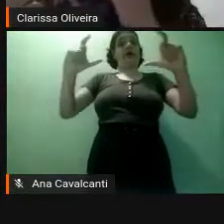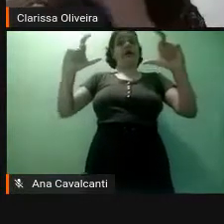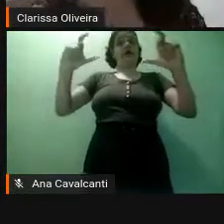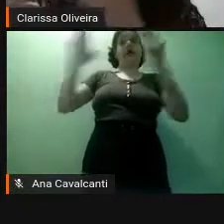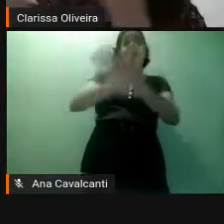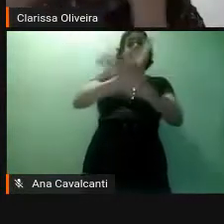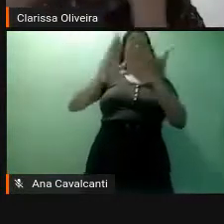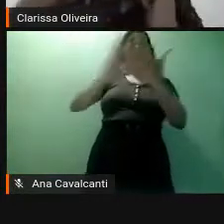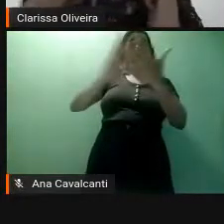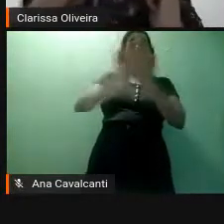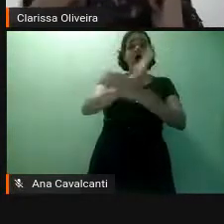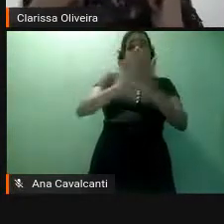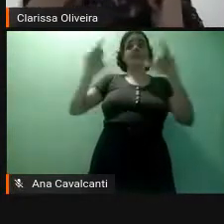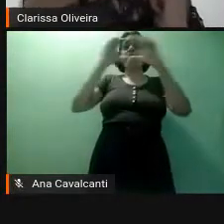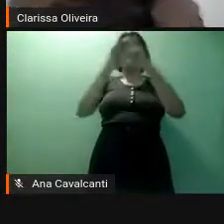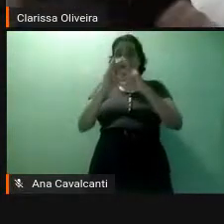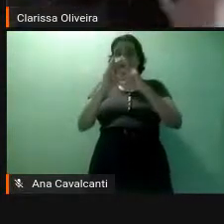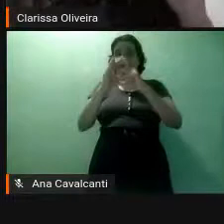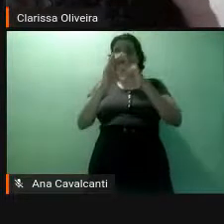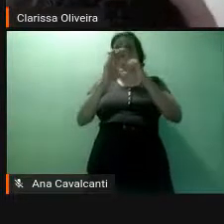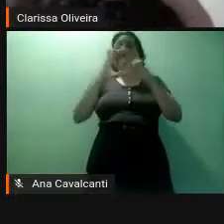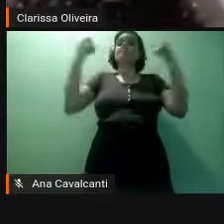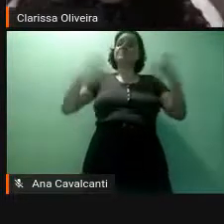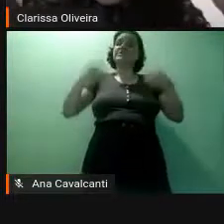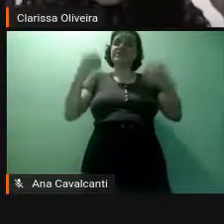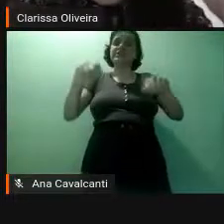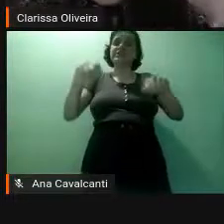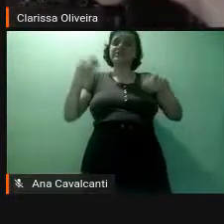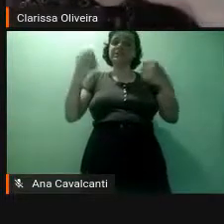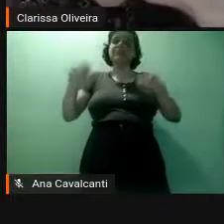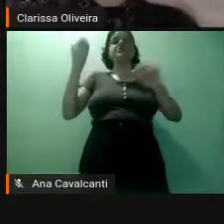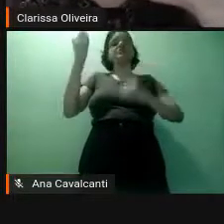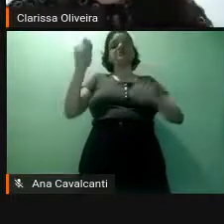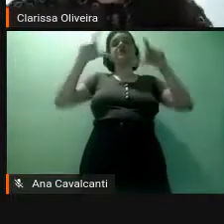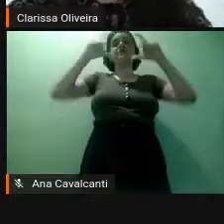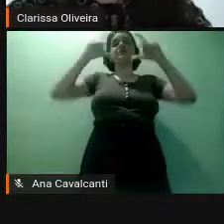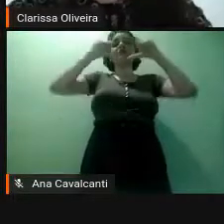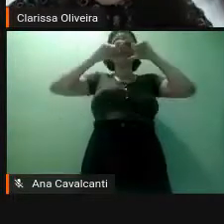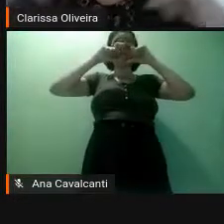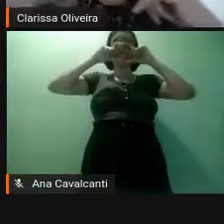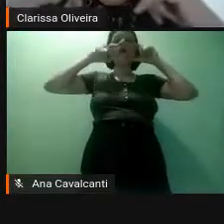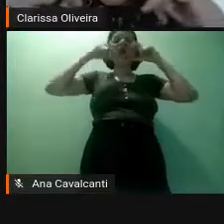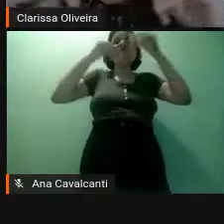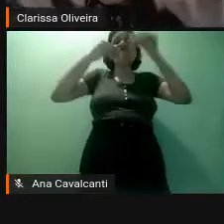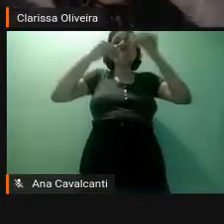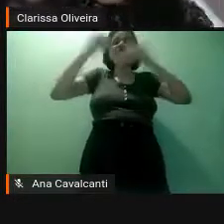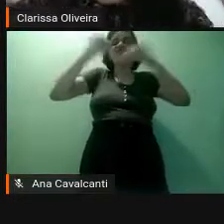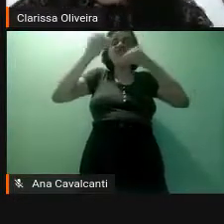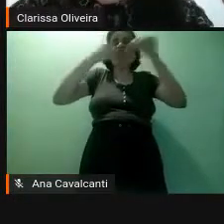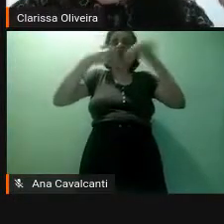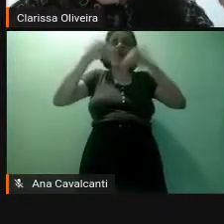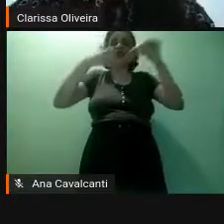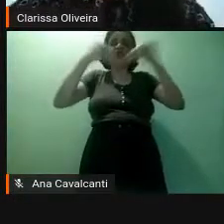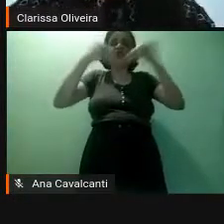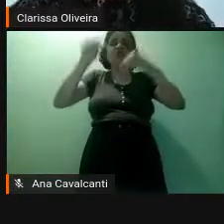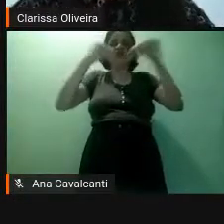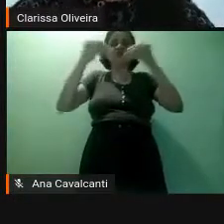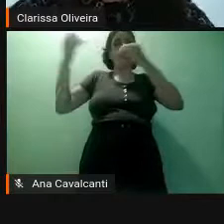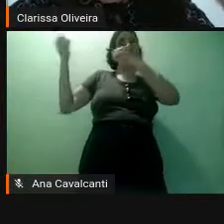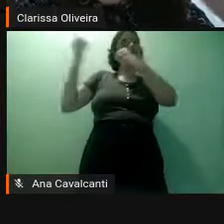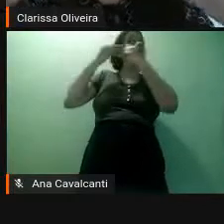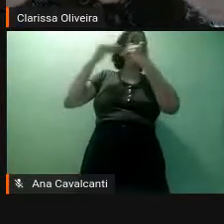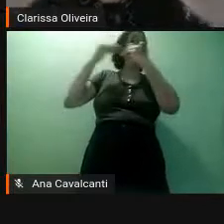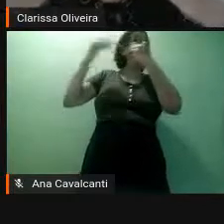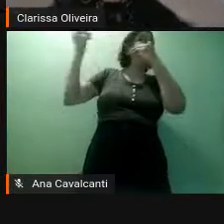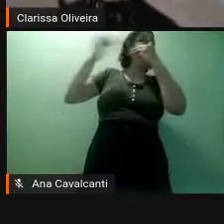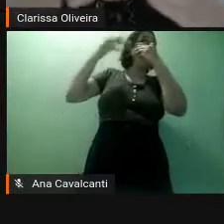sobrar espaço nas laterais. Então, esses espaços, se ficar muito frouxa a máscara, vai ter muitas entradas que